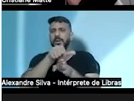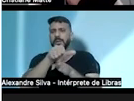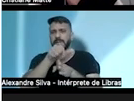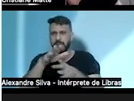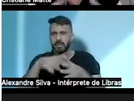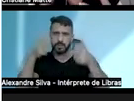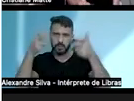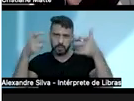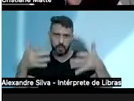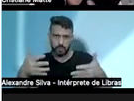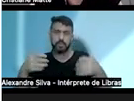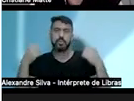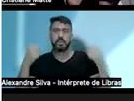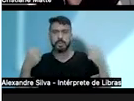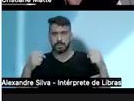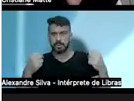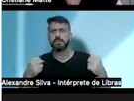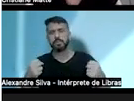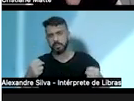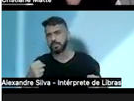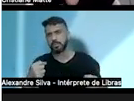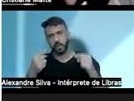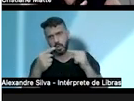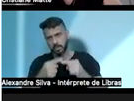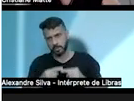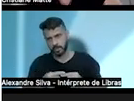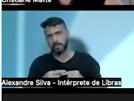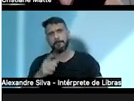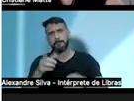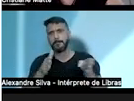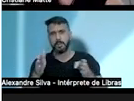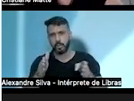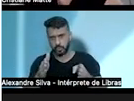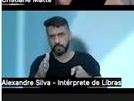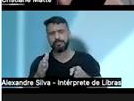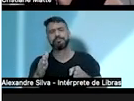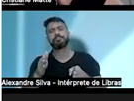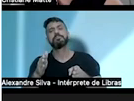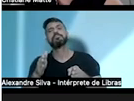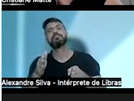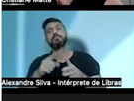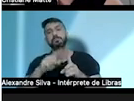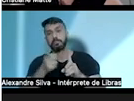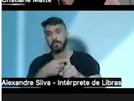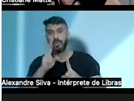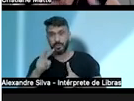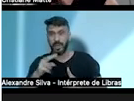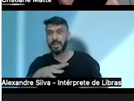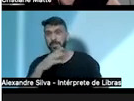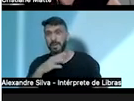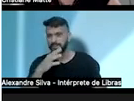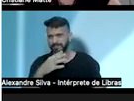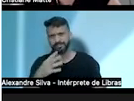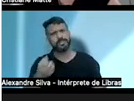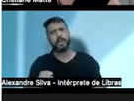vocês, né, de um exercício moderado adequado durante a gestação. Quando a gente vai olhar para os estudos com animais, a gente já tem um número